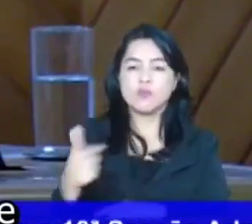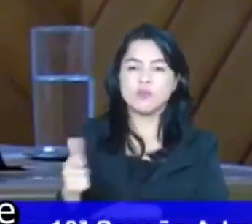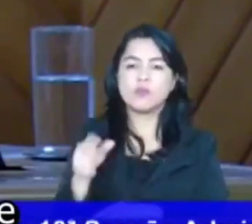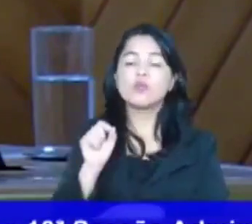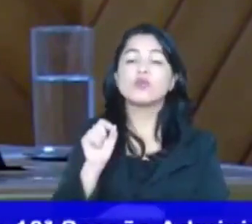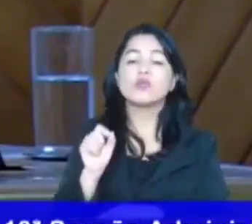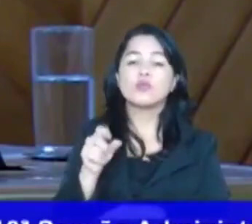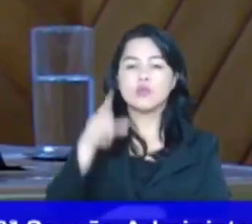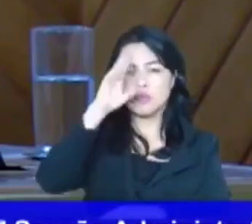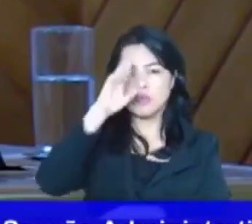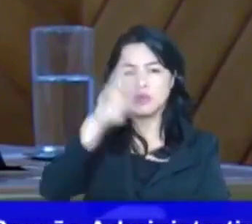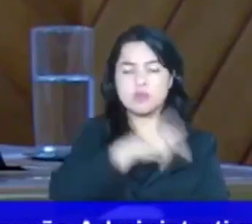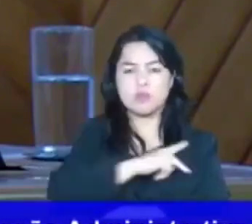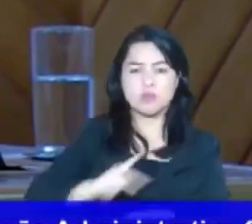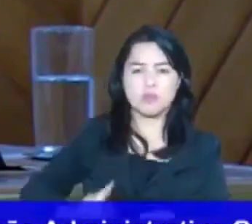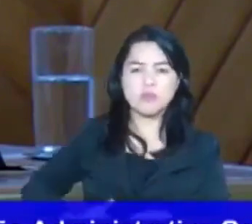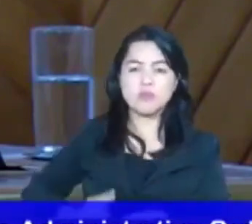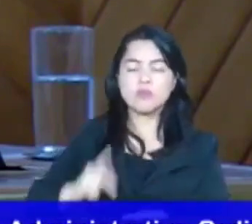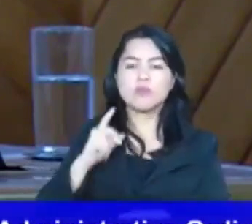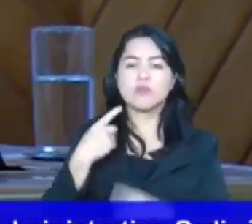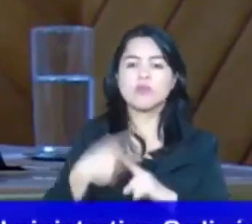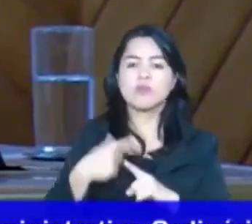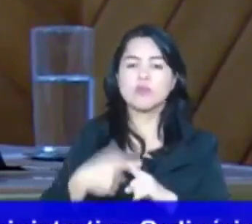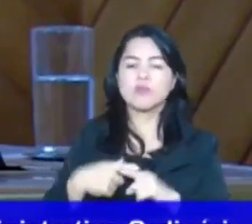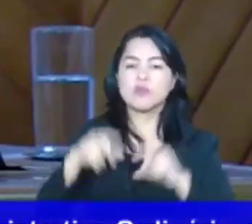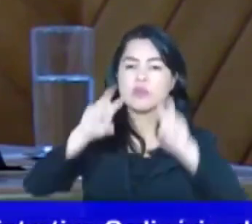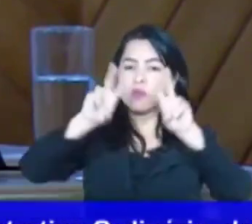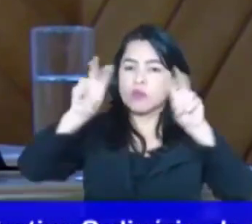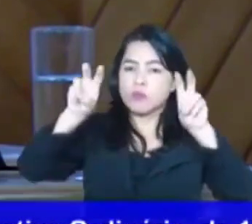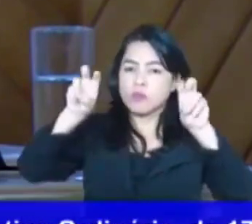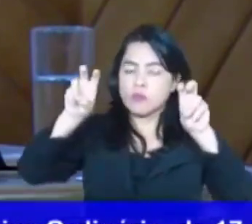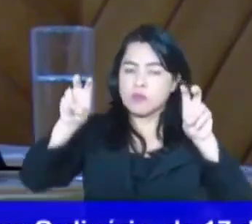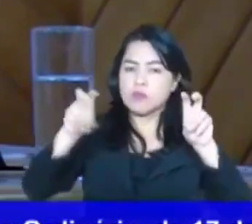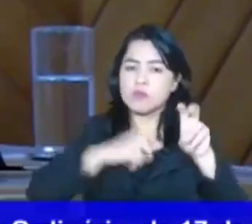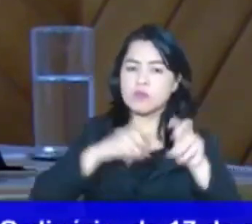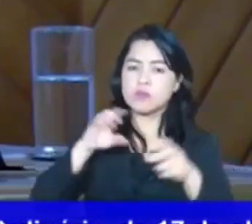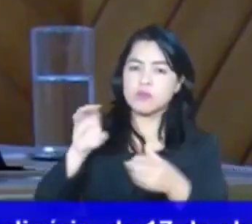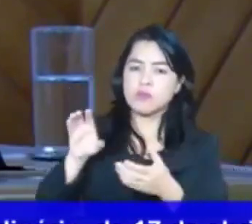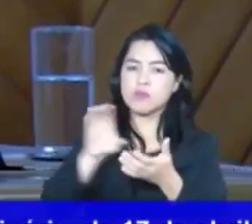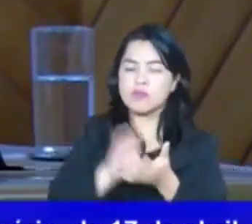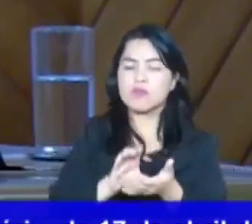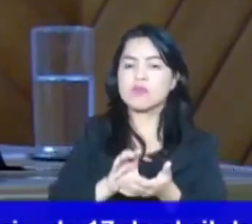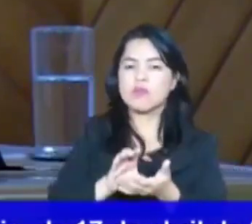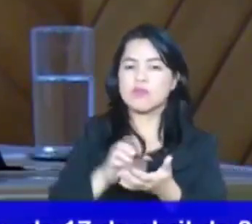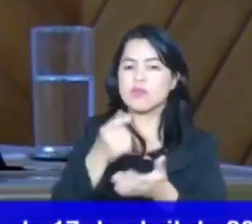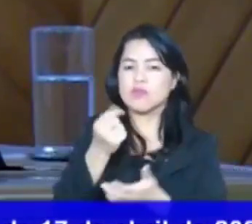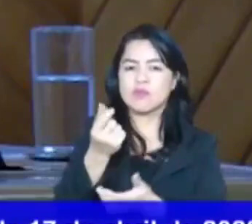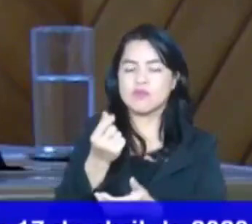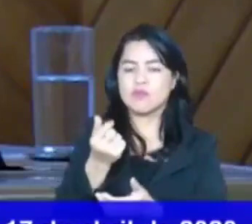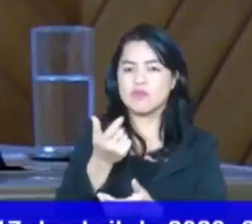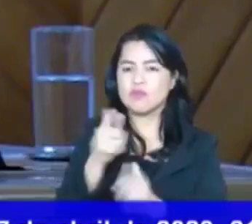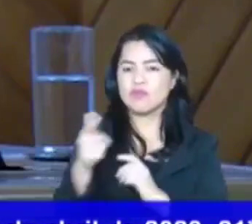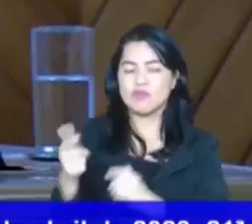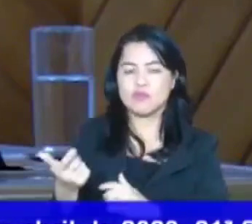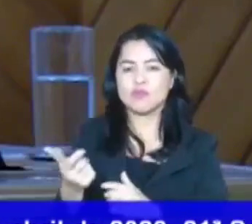disse o presidente, a ausência de, abro aspas, remuneração como contraprestação a